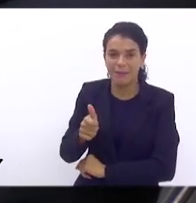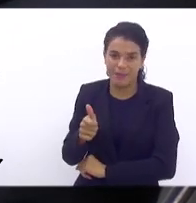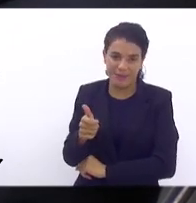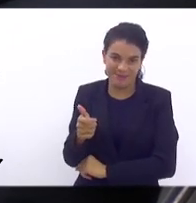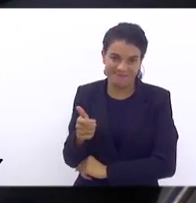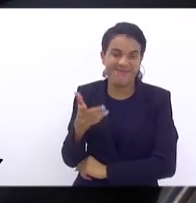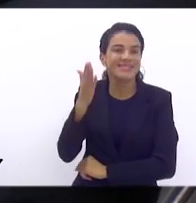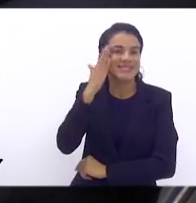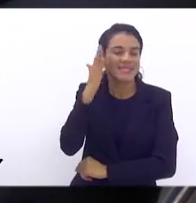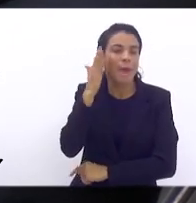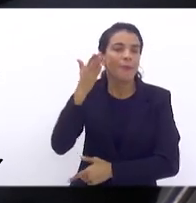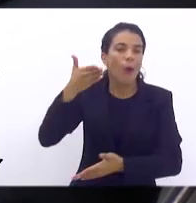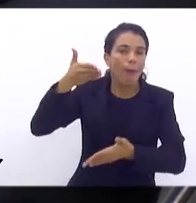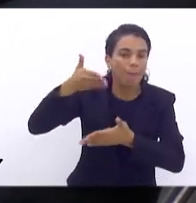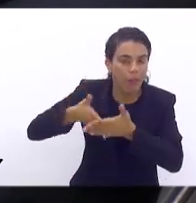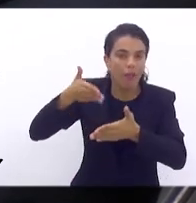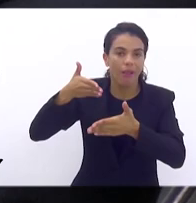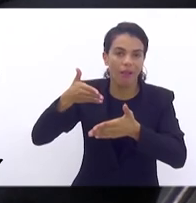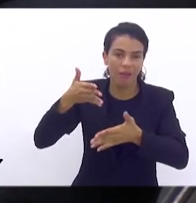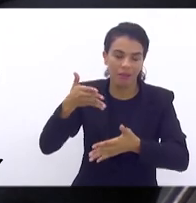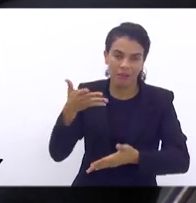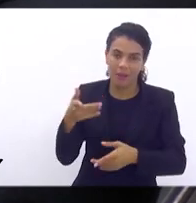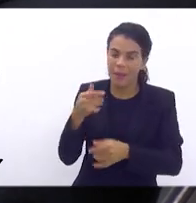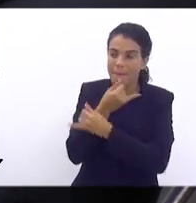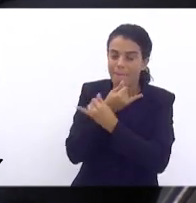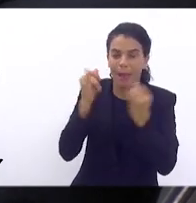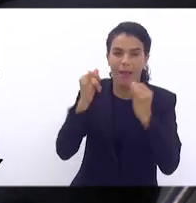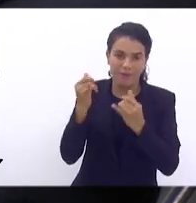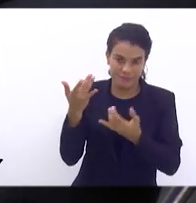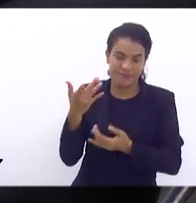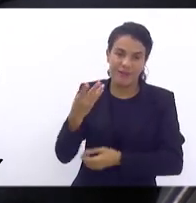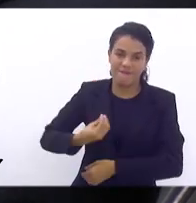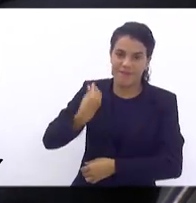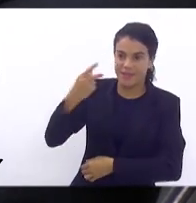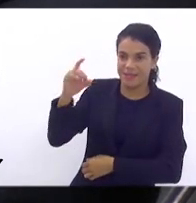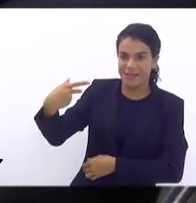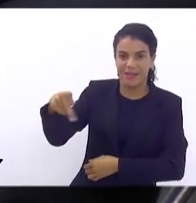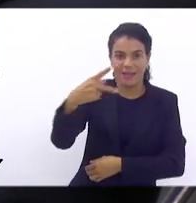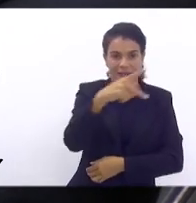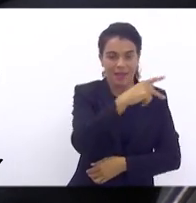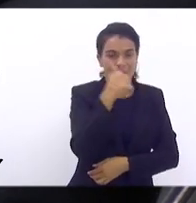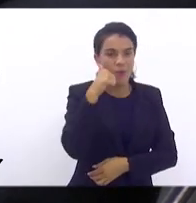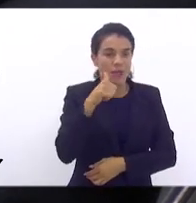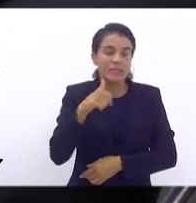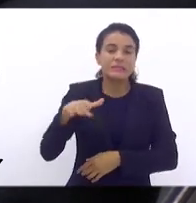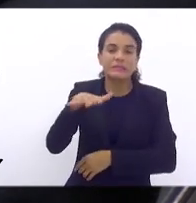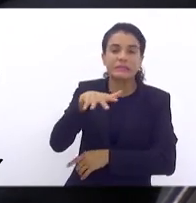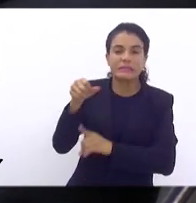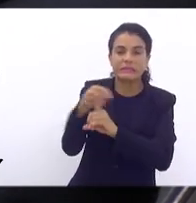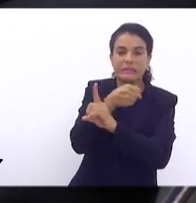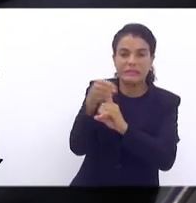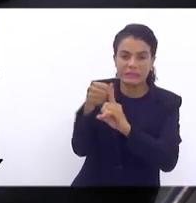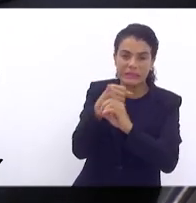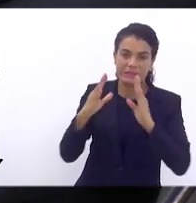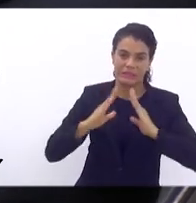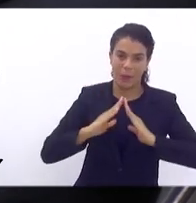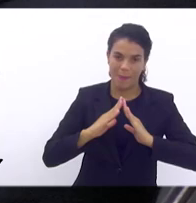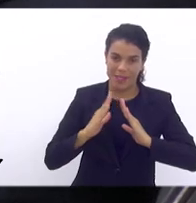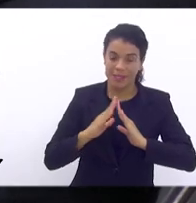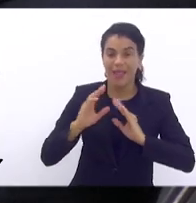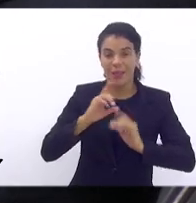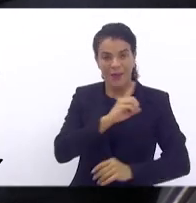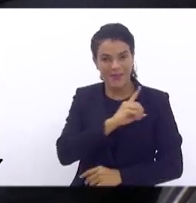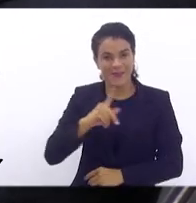sabe qual é o impacto da demora do acesso à justiça na vida das mulheres que estão em situação de violência então a defensoria